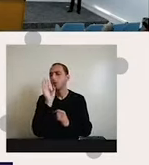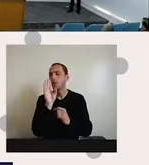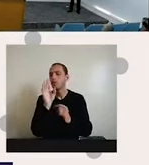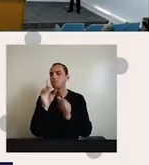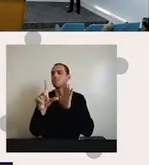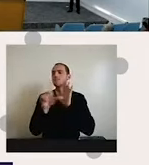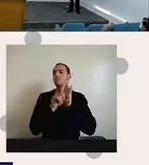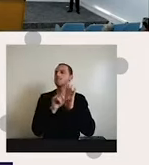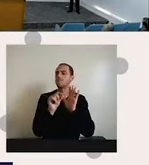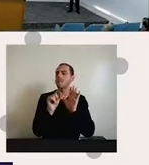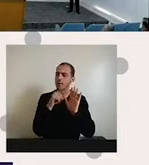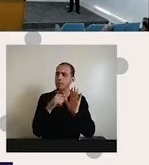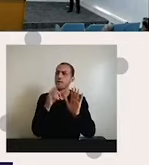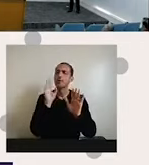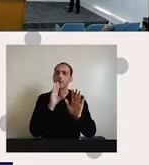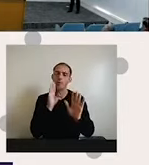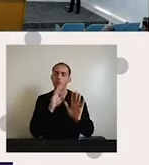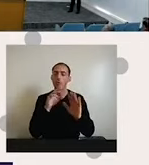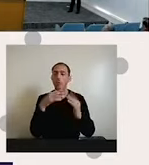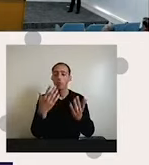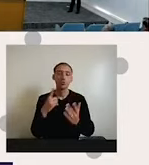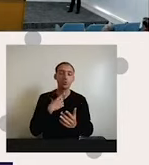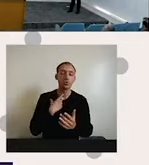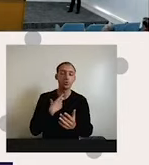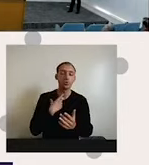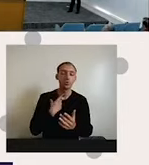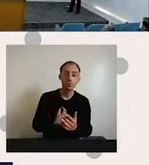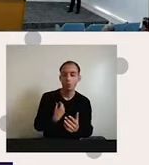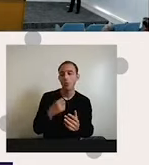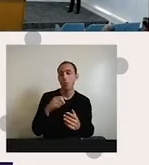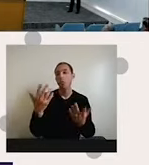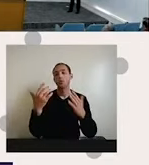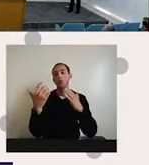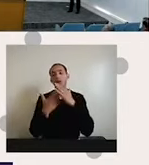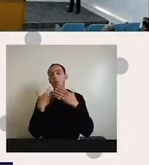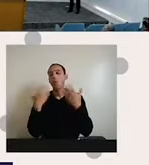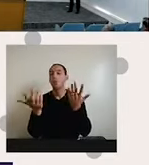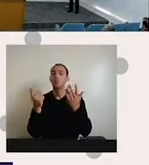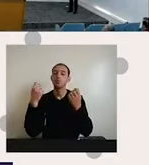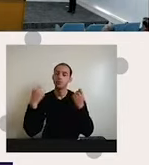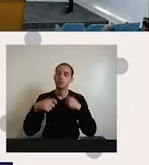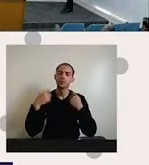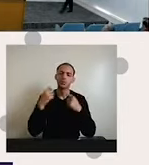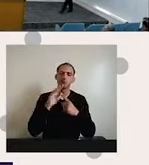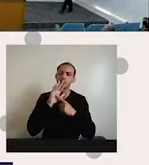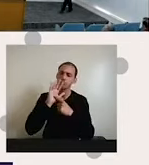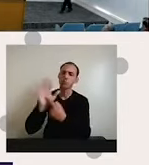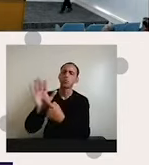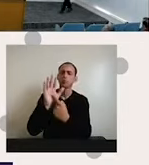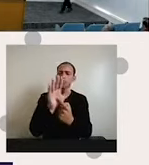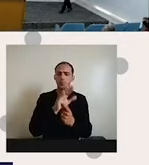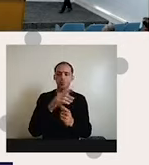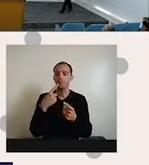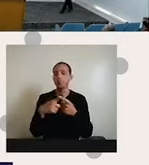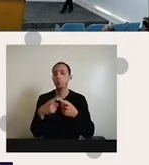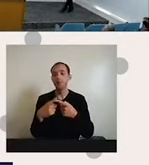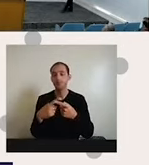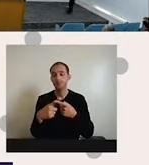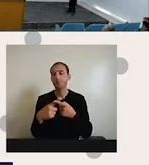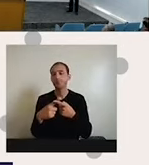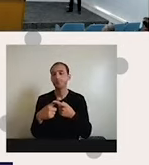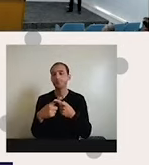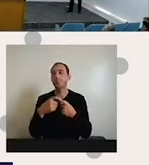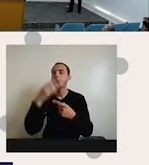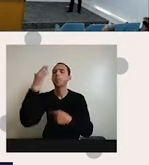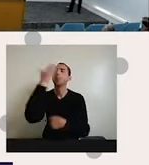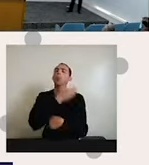ocupacional. Existe um manual da Previdência, que dá as diretrizes de apoio médico-pericial para a análise, então,